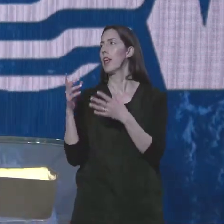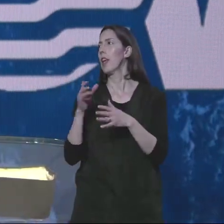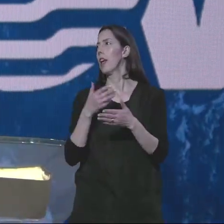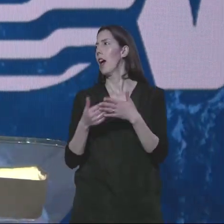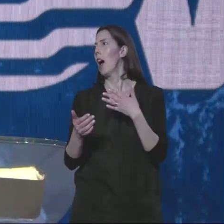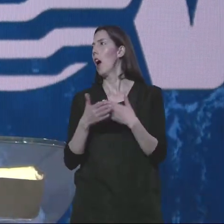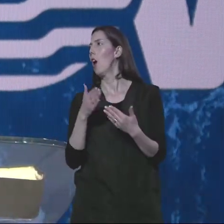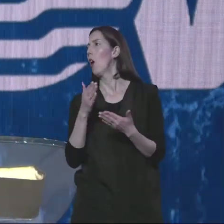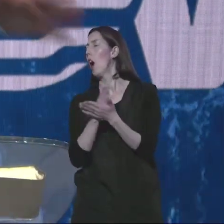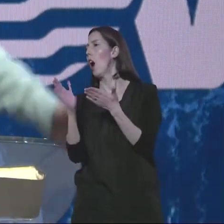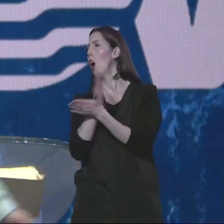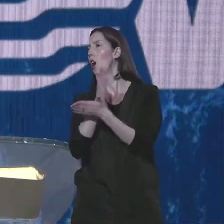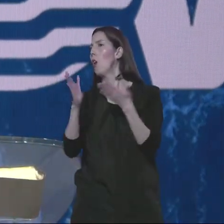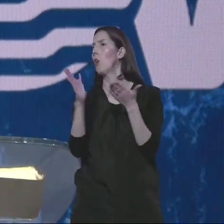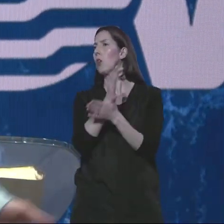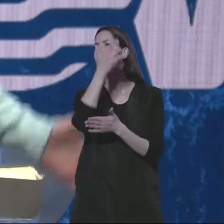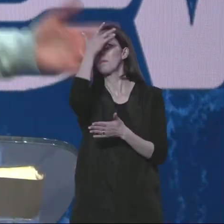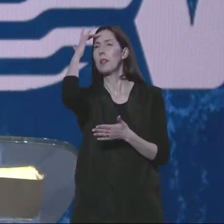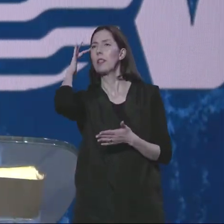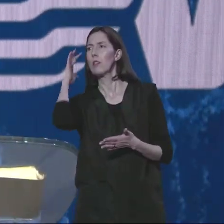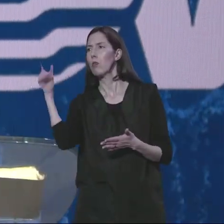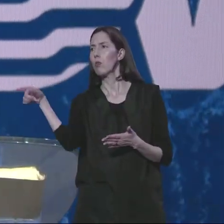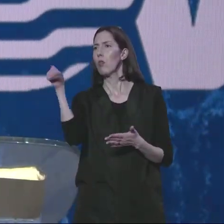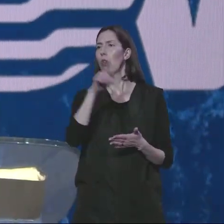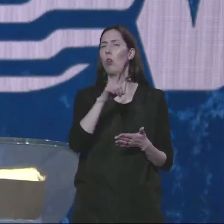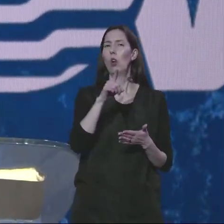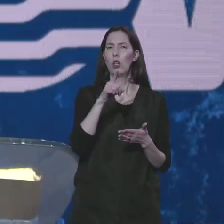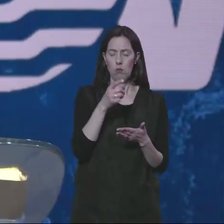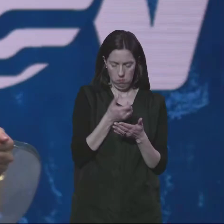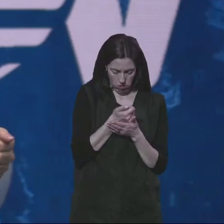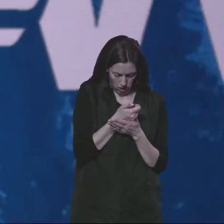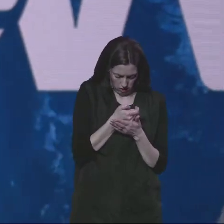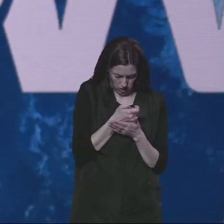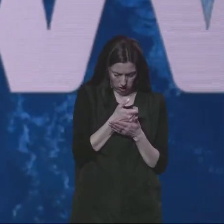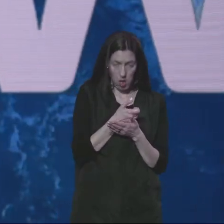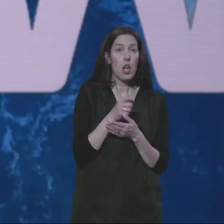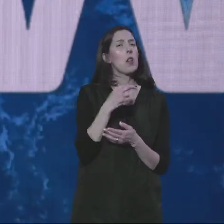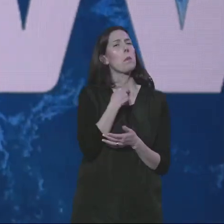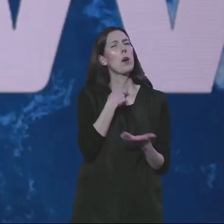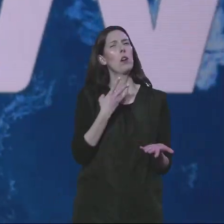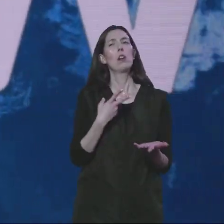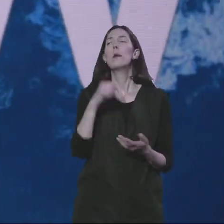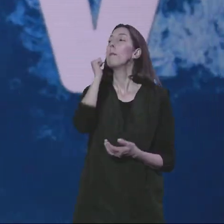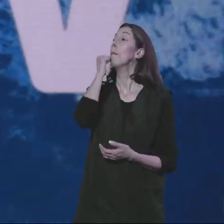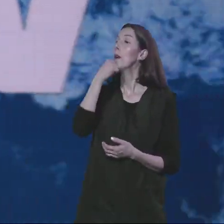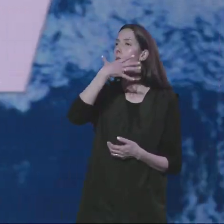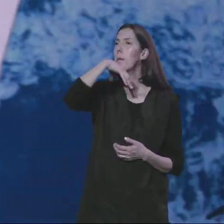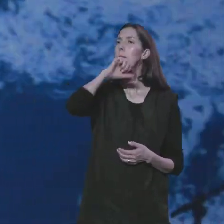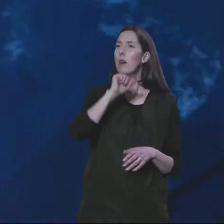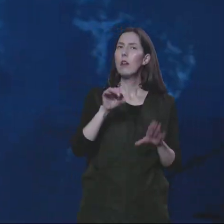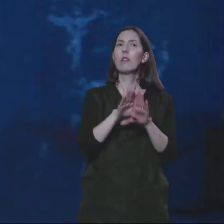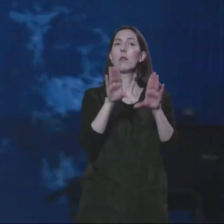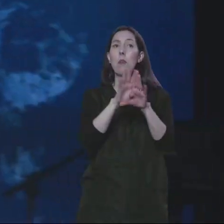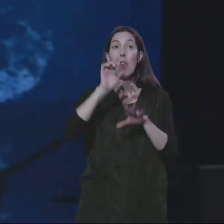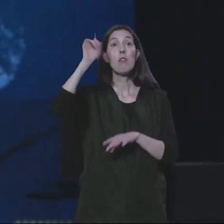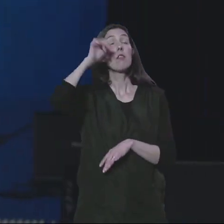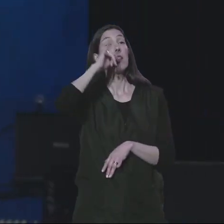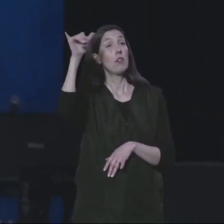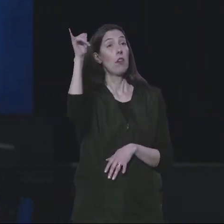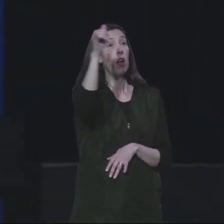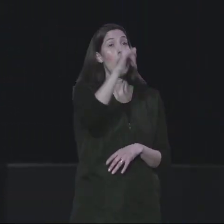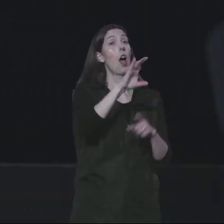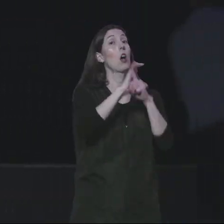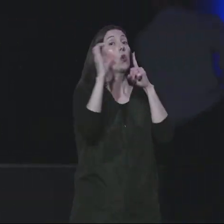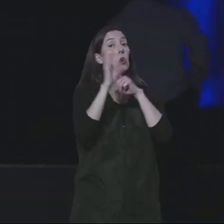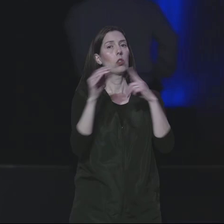pais também, vocês estão num culto. Você não veio só trazer o seu filho, não. Que hoje Deus vai falar com você. Tá? Se tem